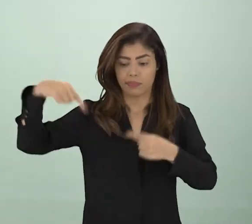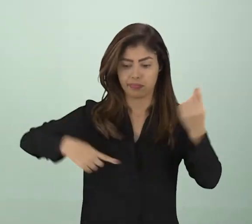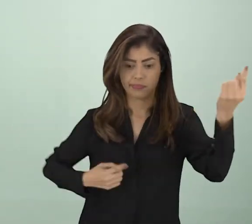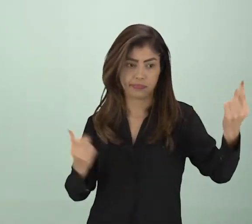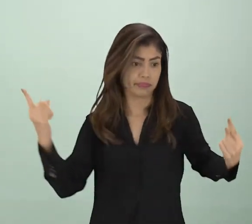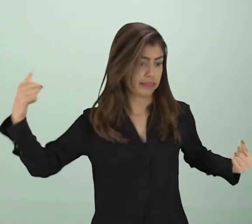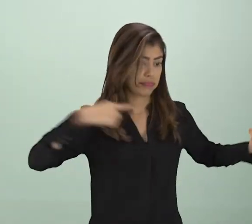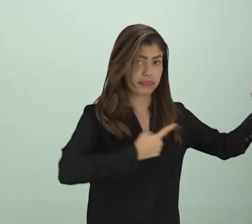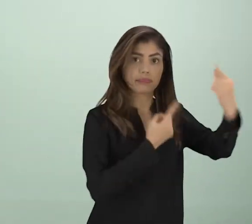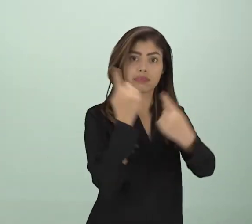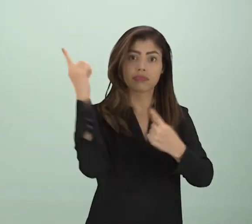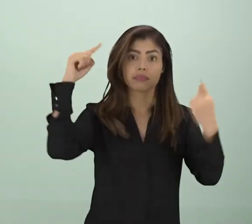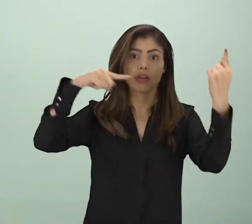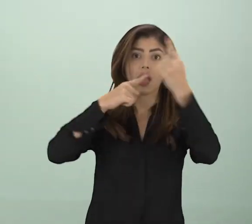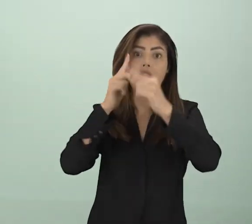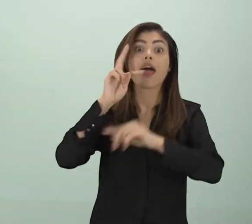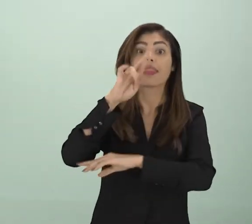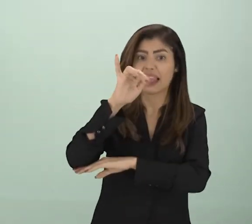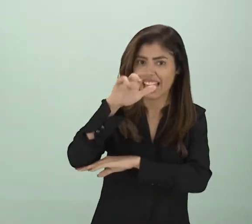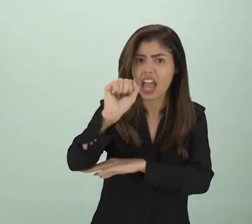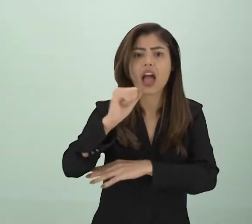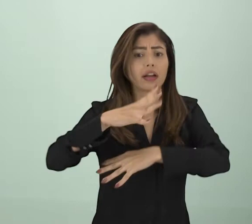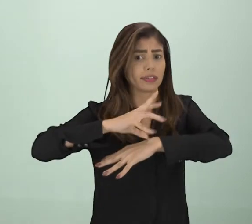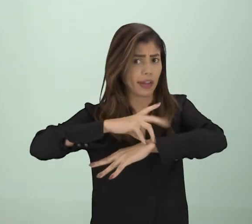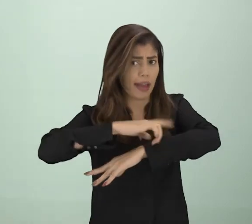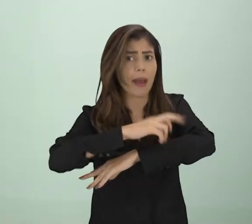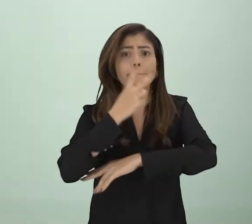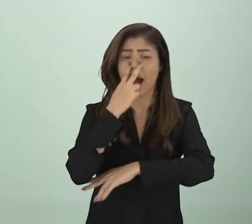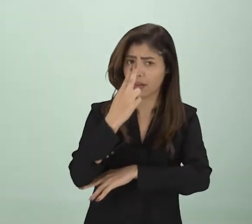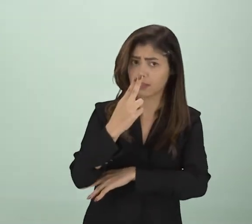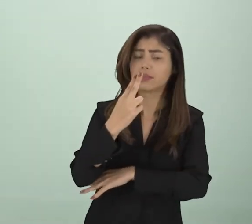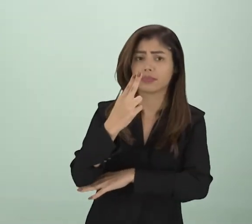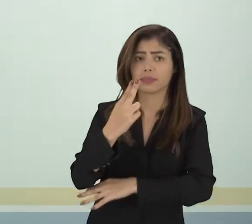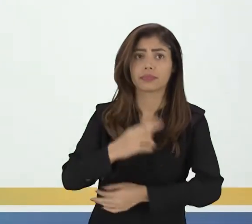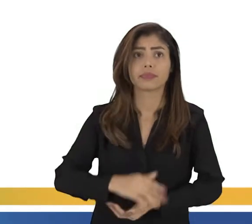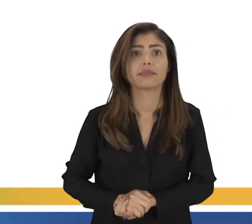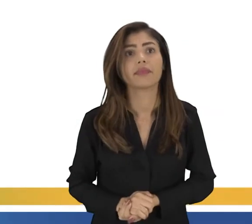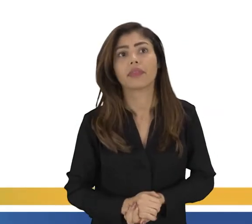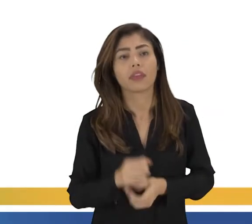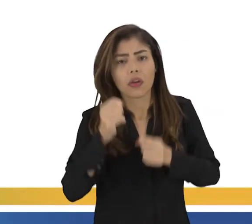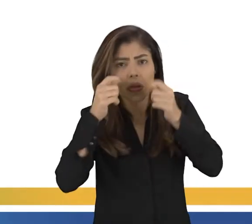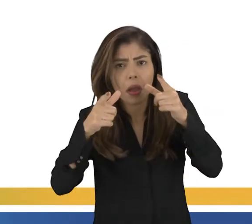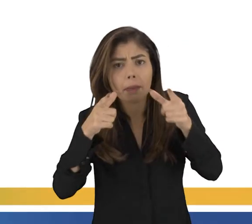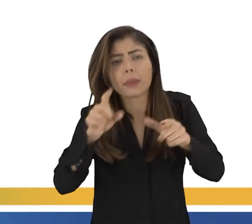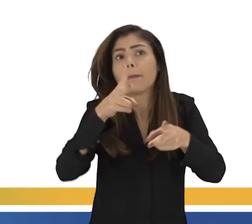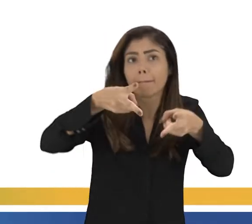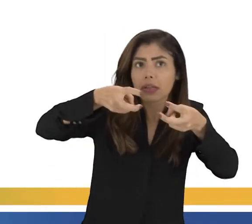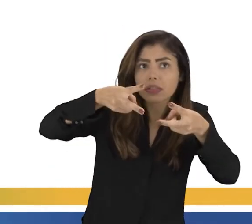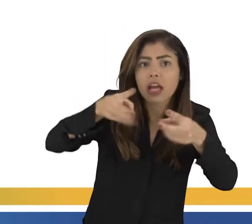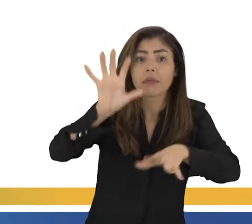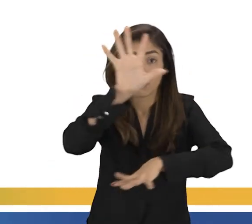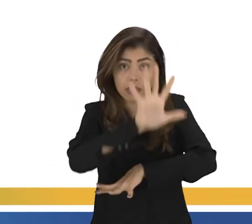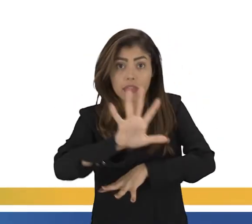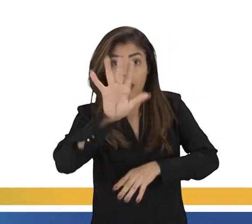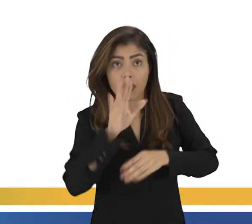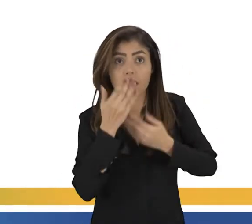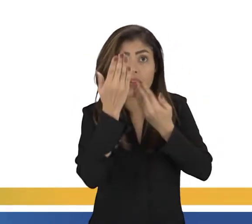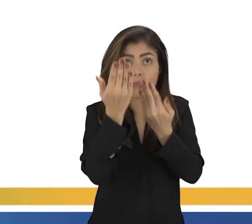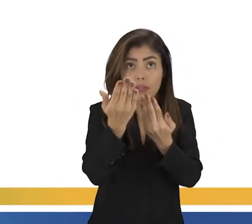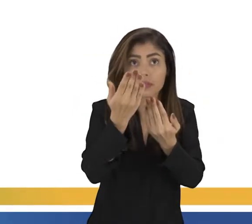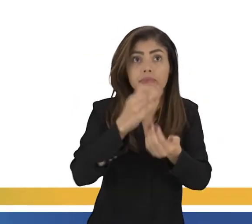se fosse um formato de uma teia de aranha. Então, vocês estão vendo ali, né, na imagem,